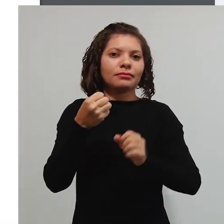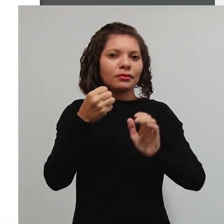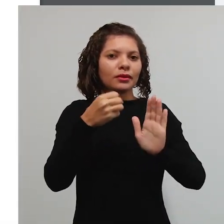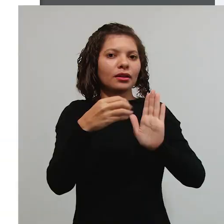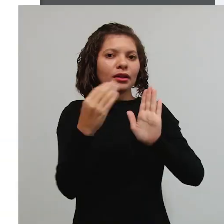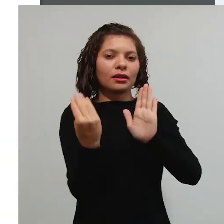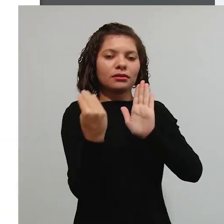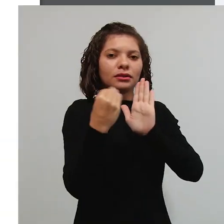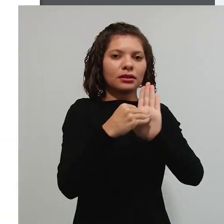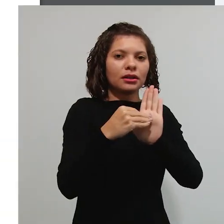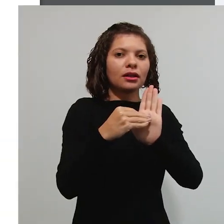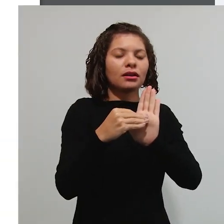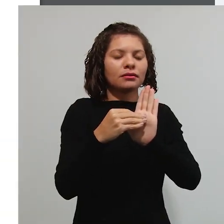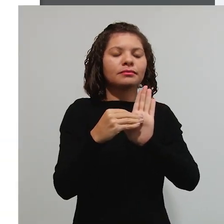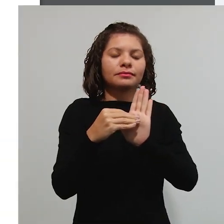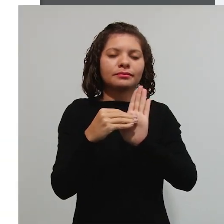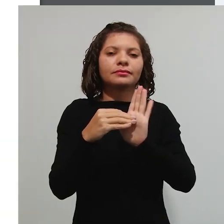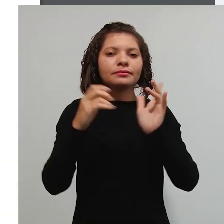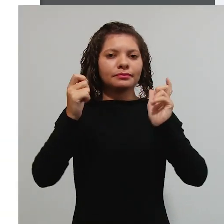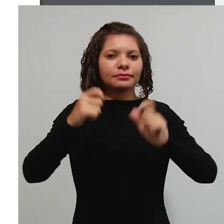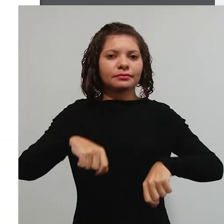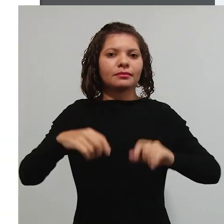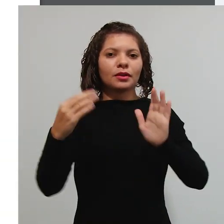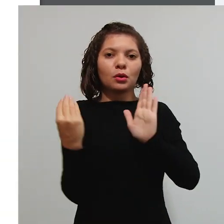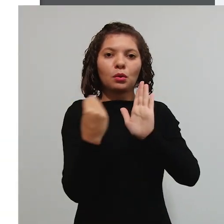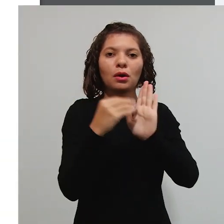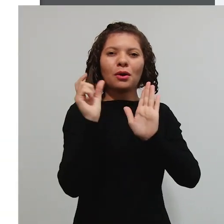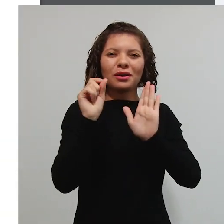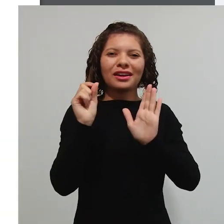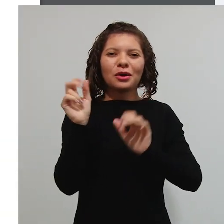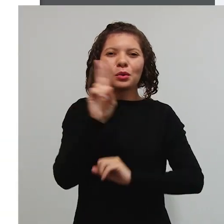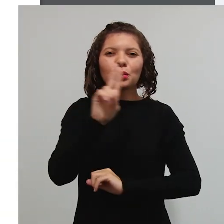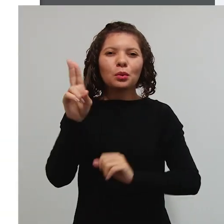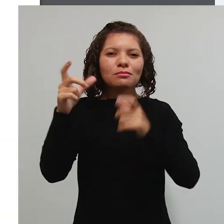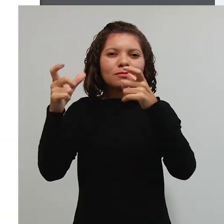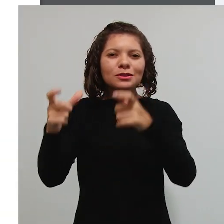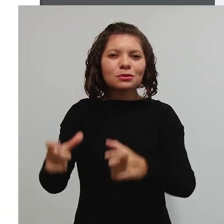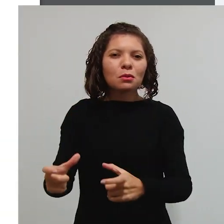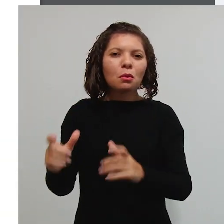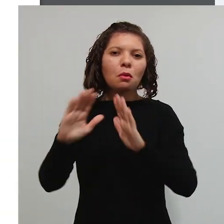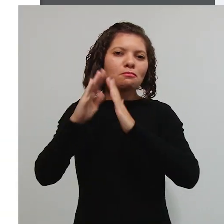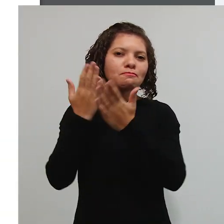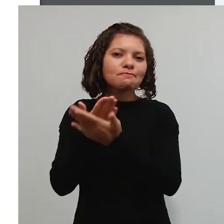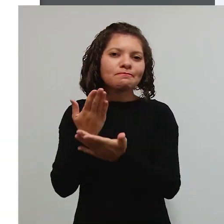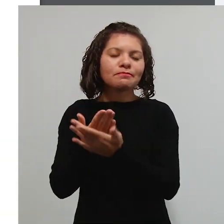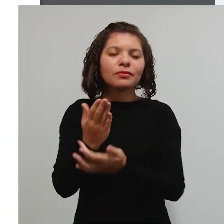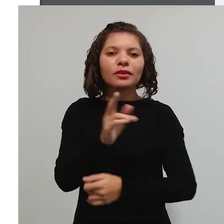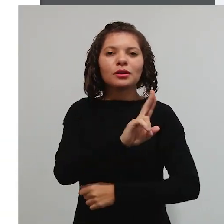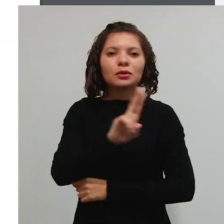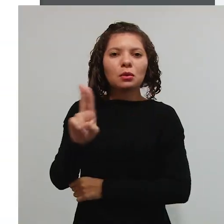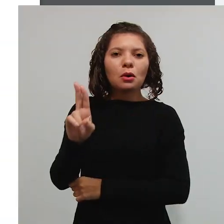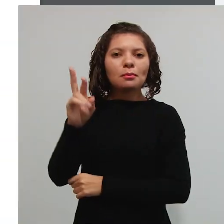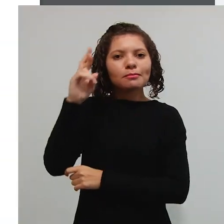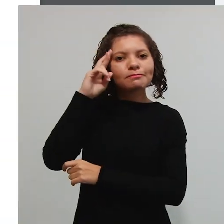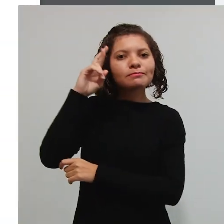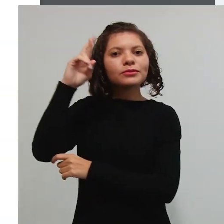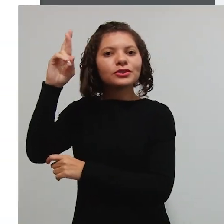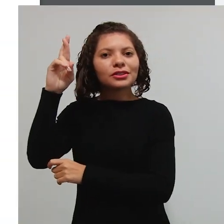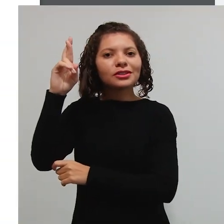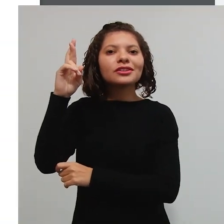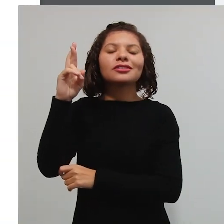capa, você pode fazer a folha de rosto, que vai ser o nome da escola ou da instituição que você tem escolhido, o nome dos responsáveis